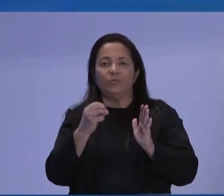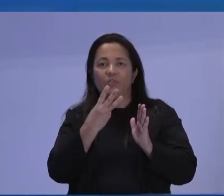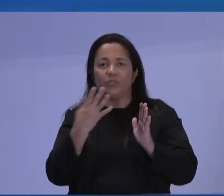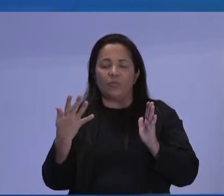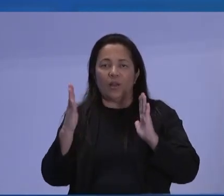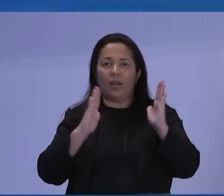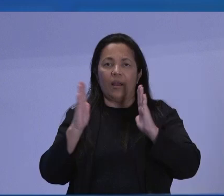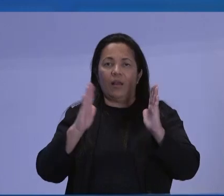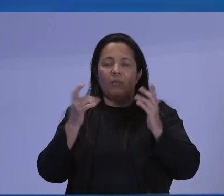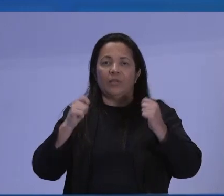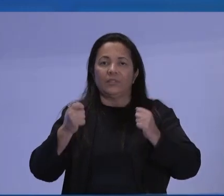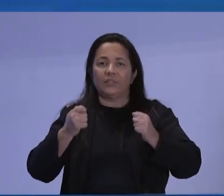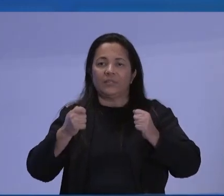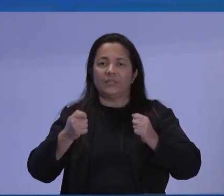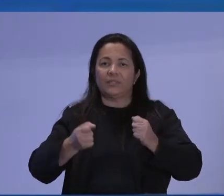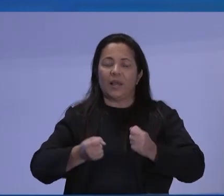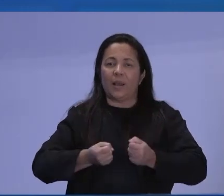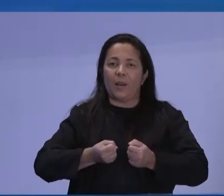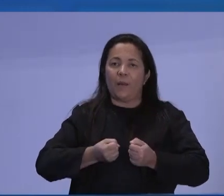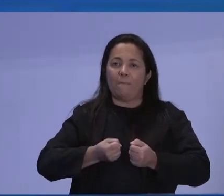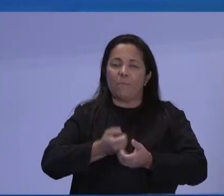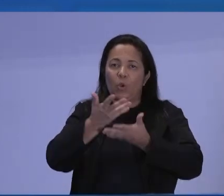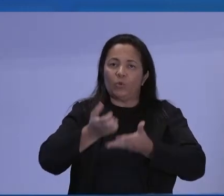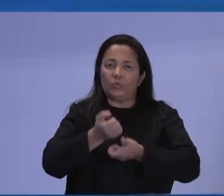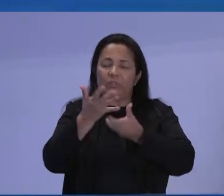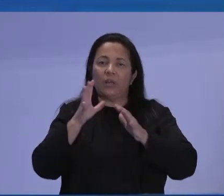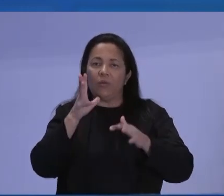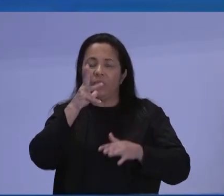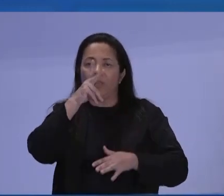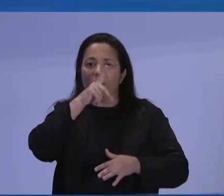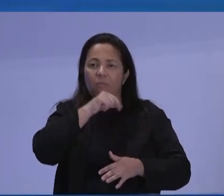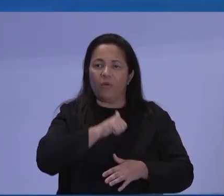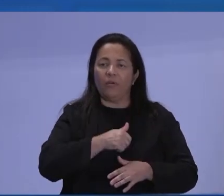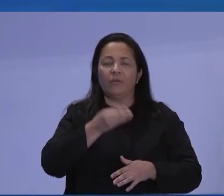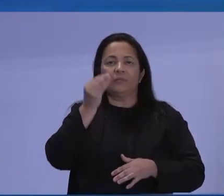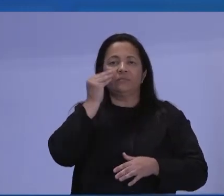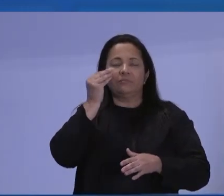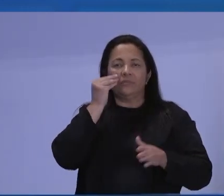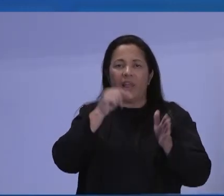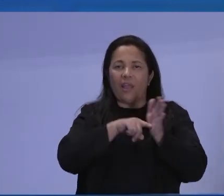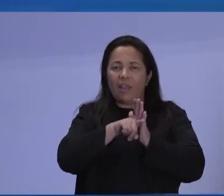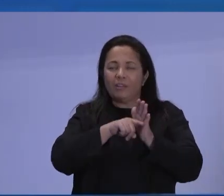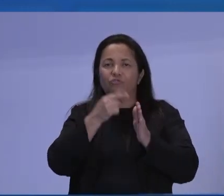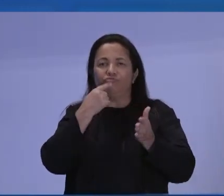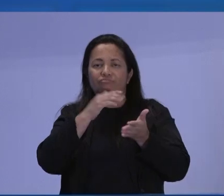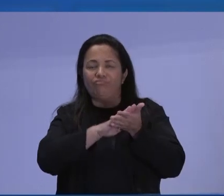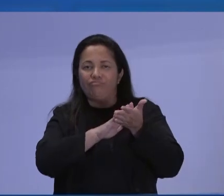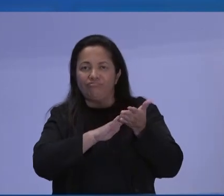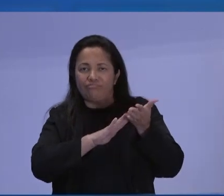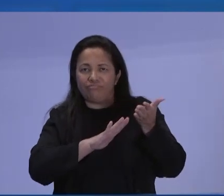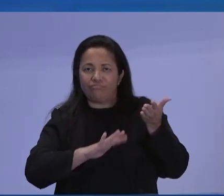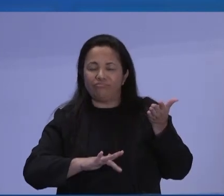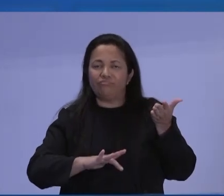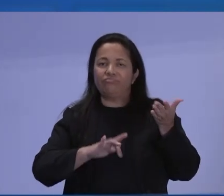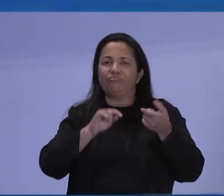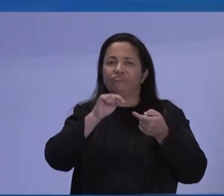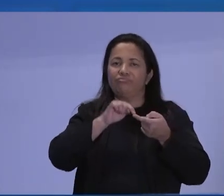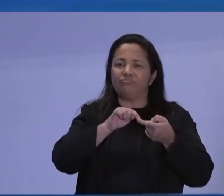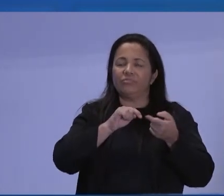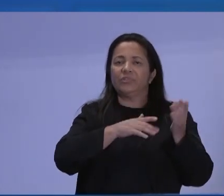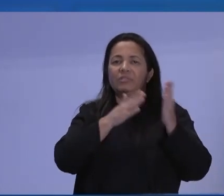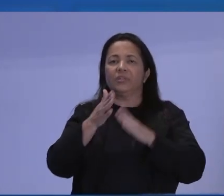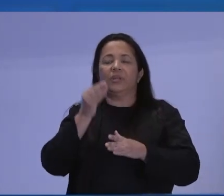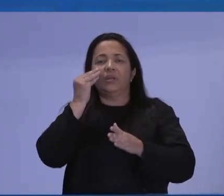do teste molecular para a detecção do Mycobacterium leprae para contatos, que já vai ter no LACEN em forma de implantação, e o